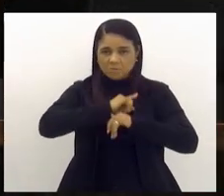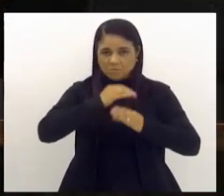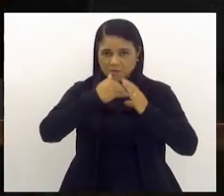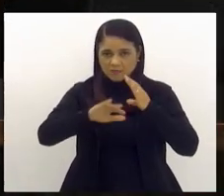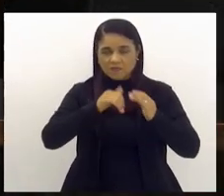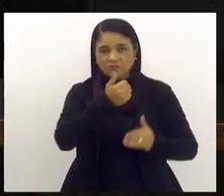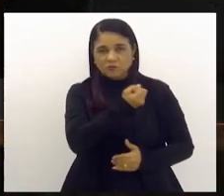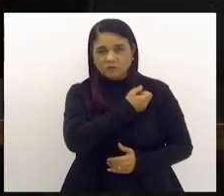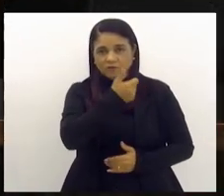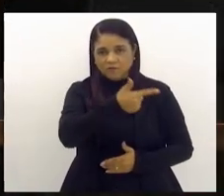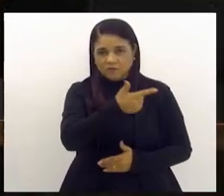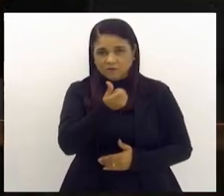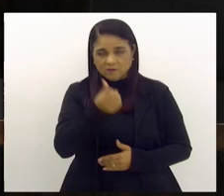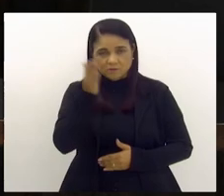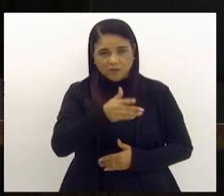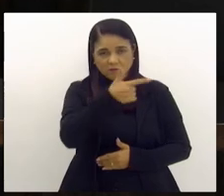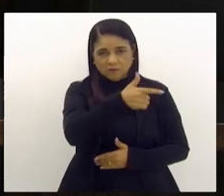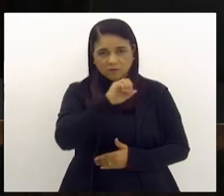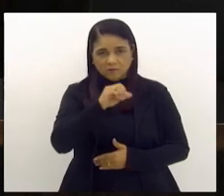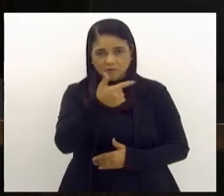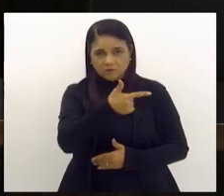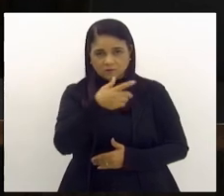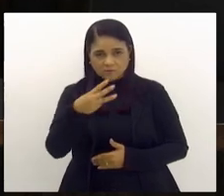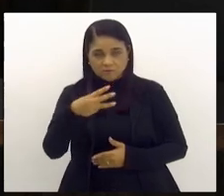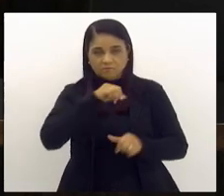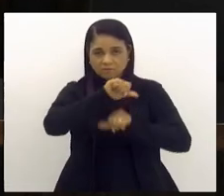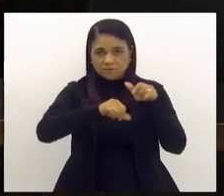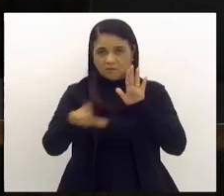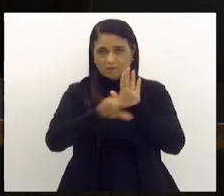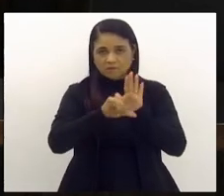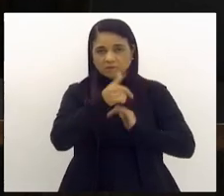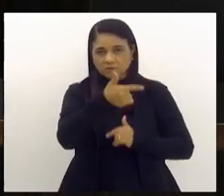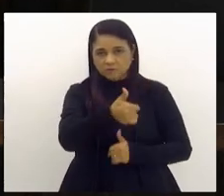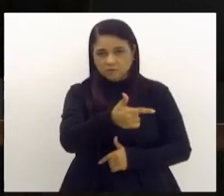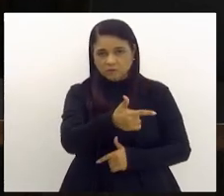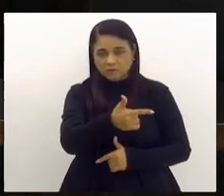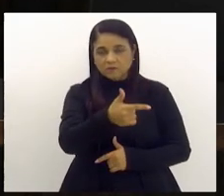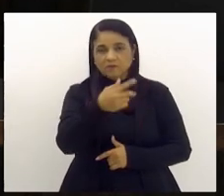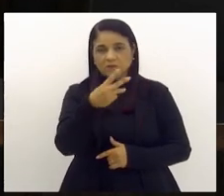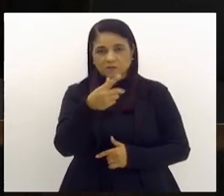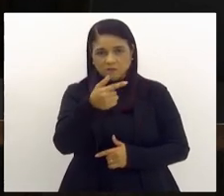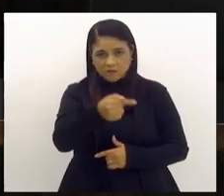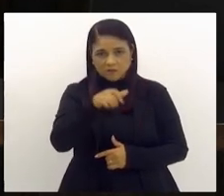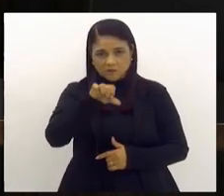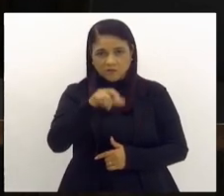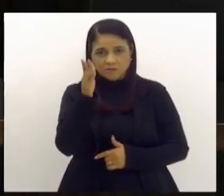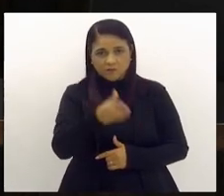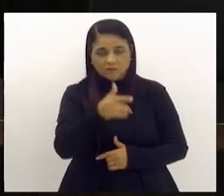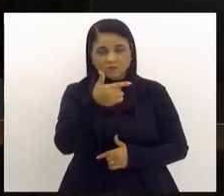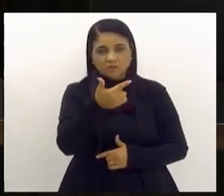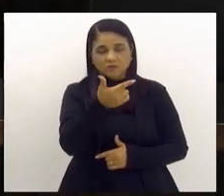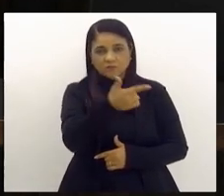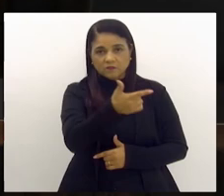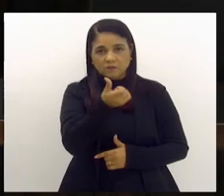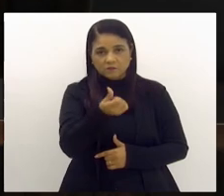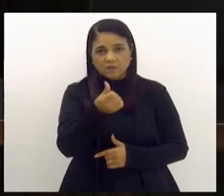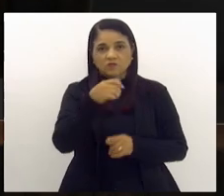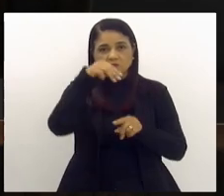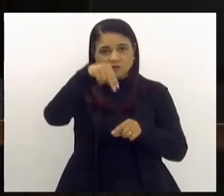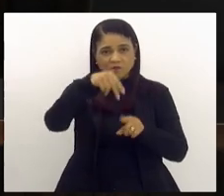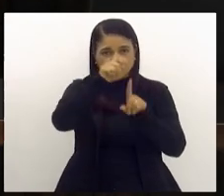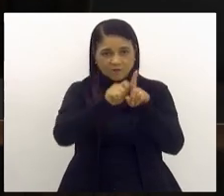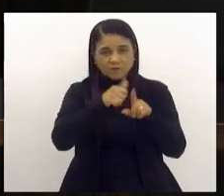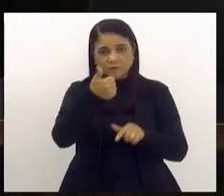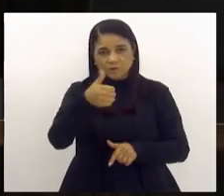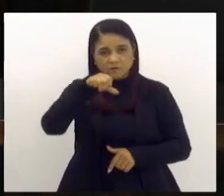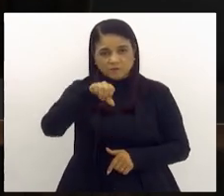número 26/2023, que altera a lei número 279 de 26 de novembro de